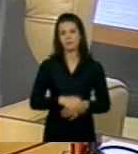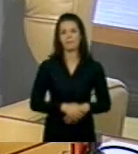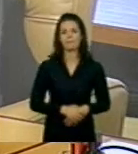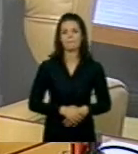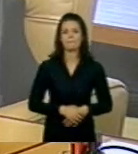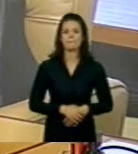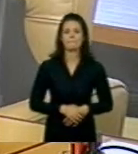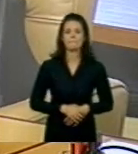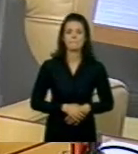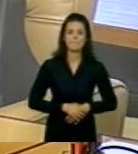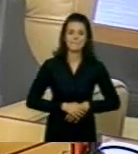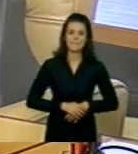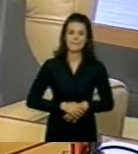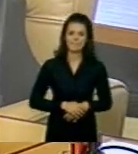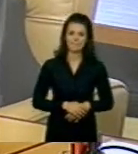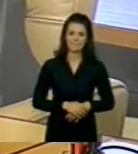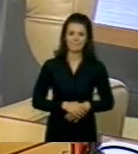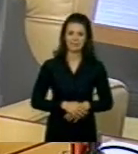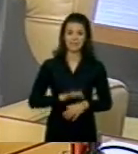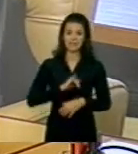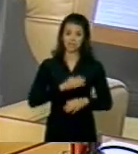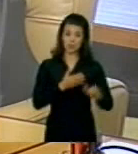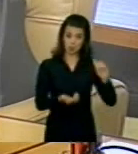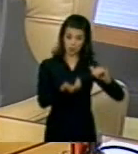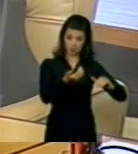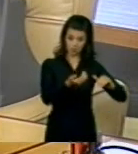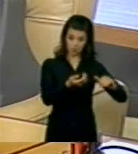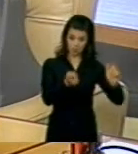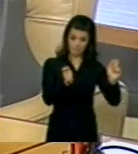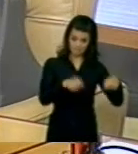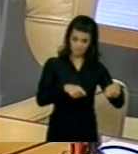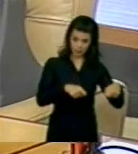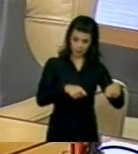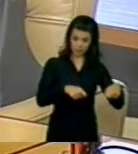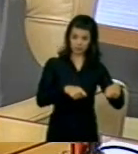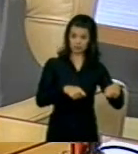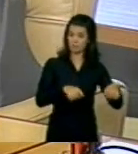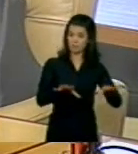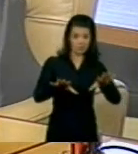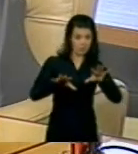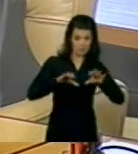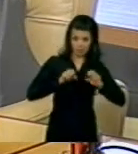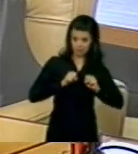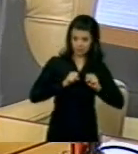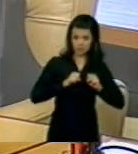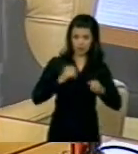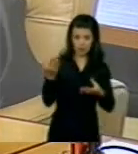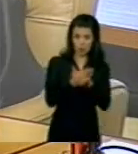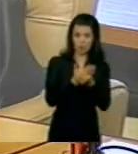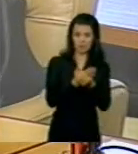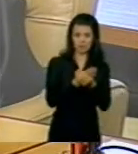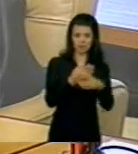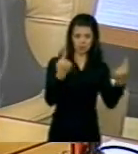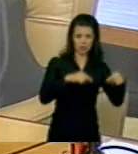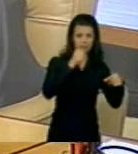isso, ao se afirmar que seu Congresso Nacional pode sustar um processo penal instaurado contra um de seus membros, isso